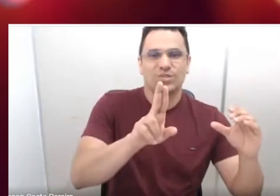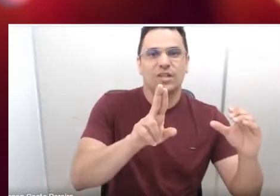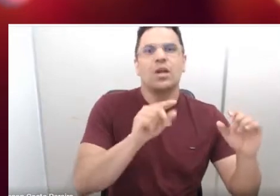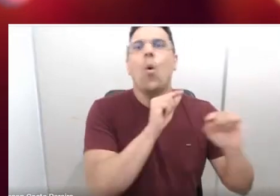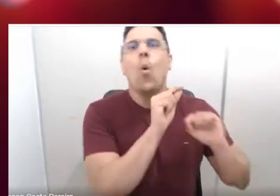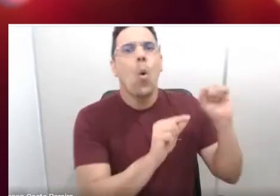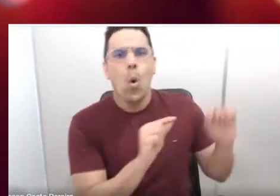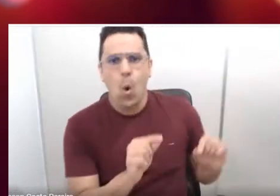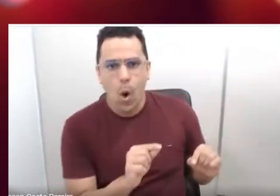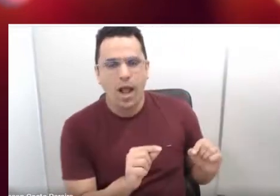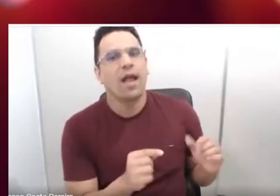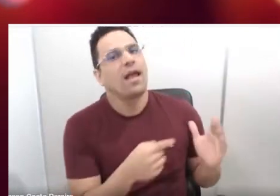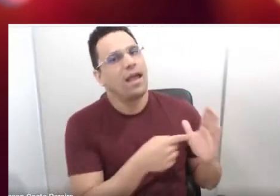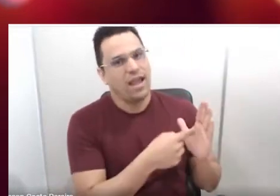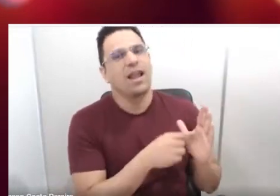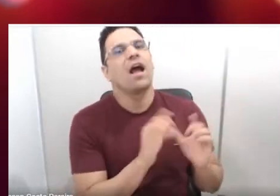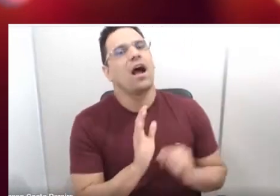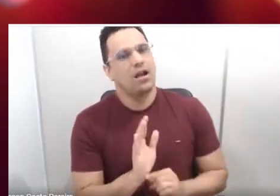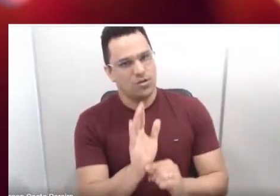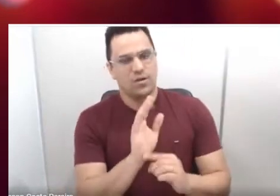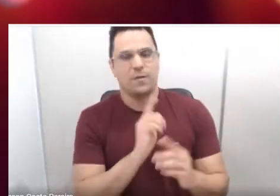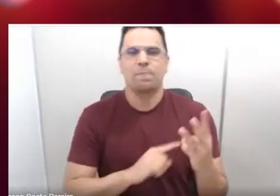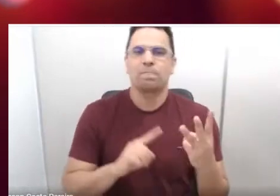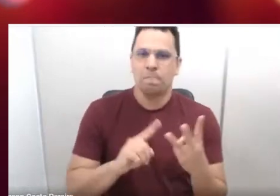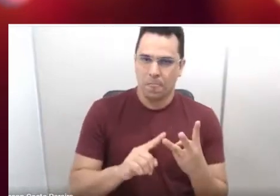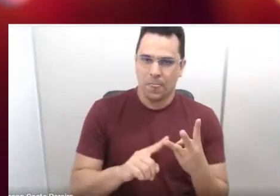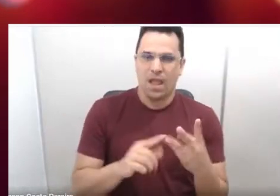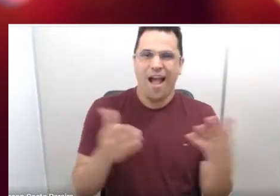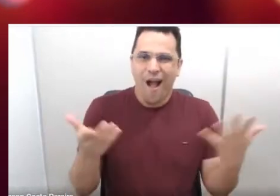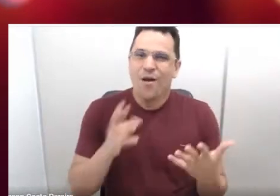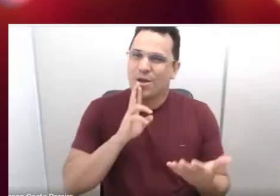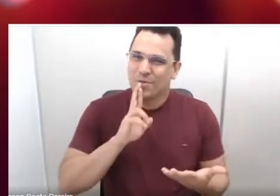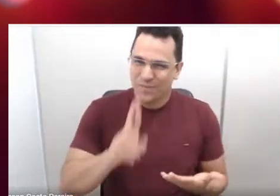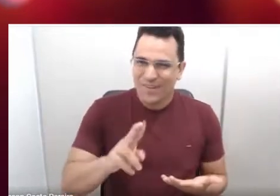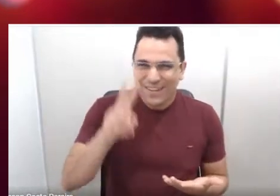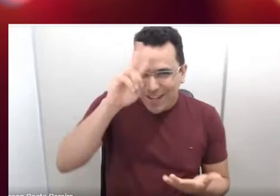que é essa dinâmica de estudo. A gente teve um ensino remoto,